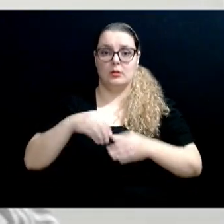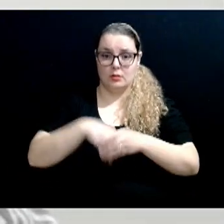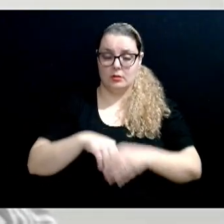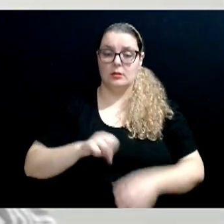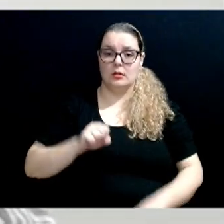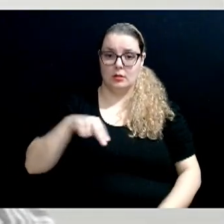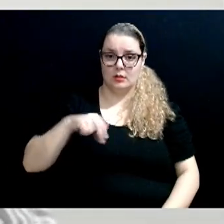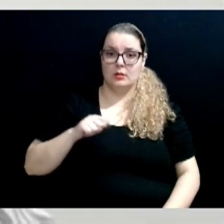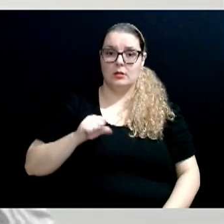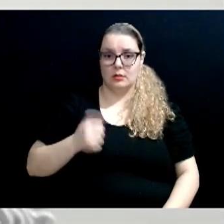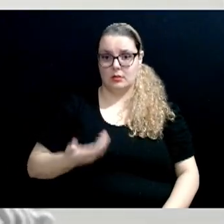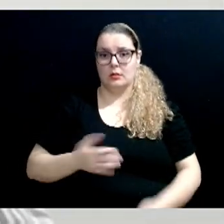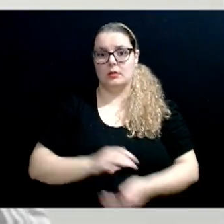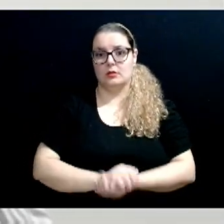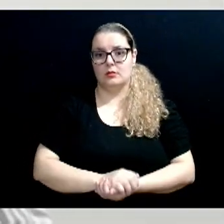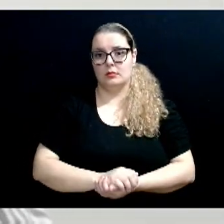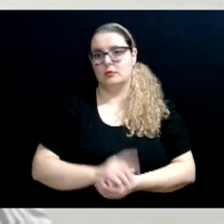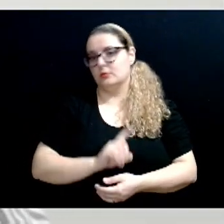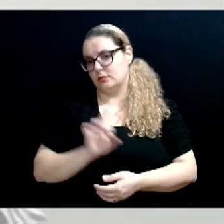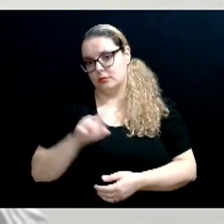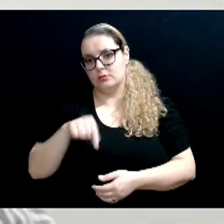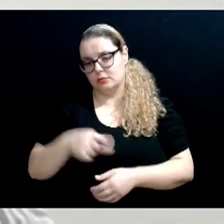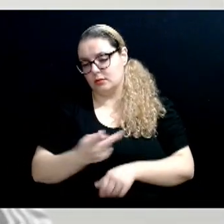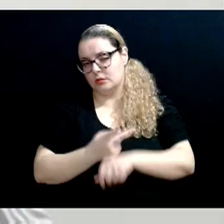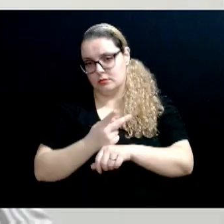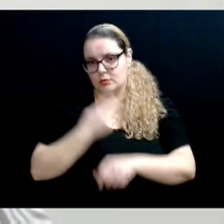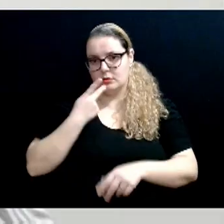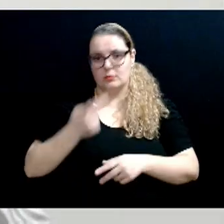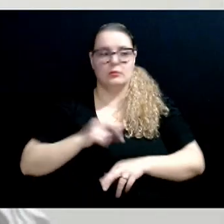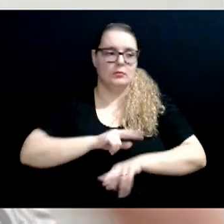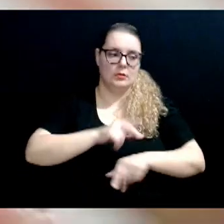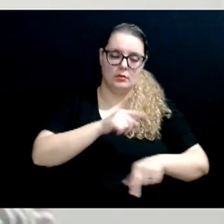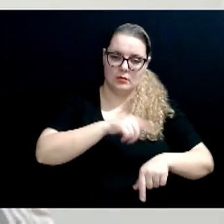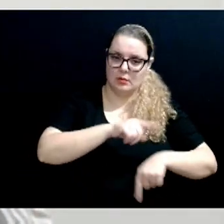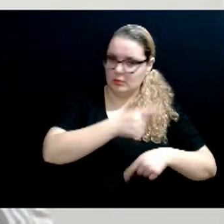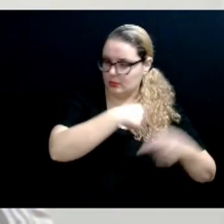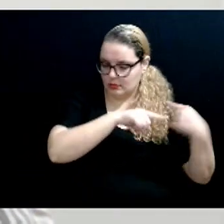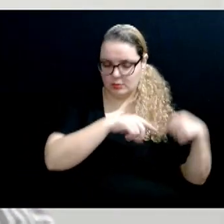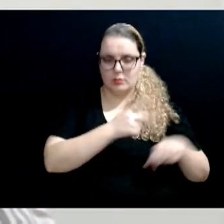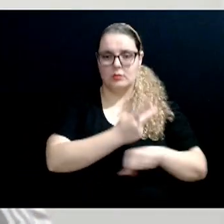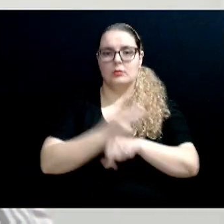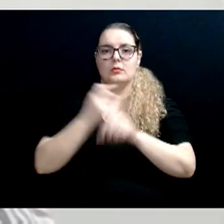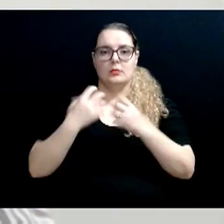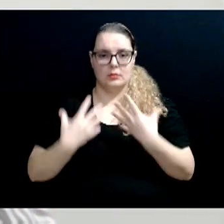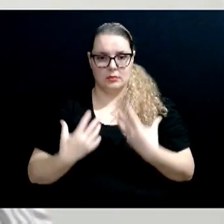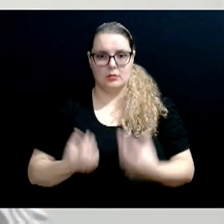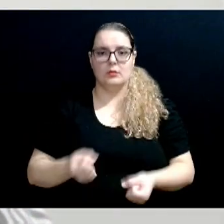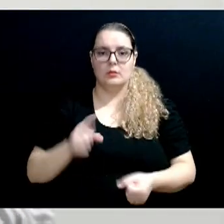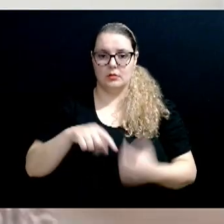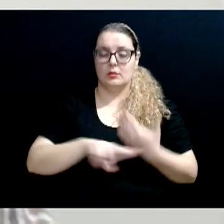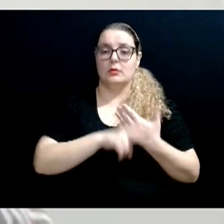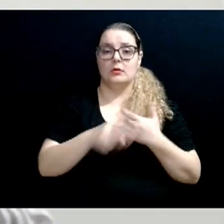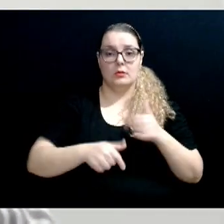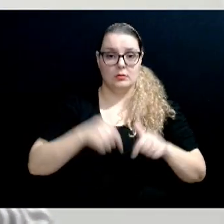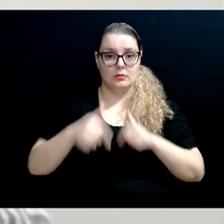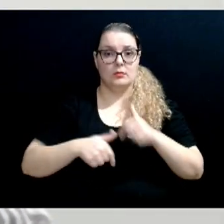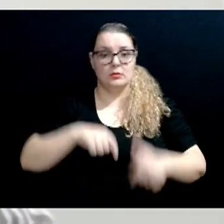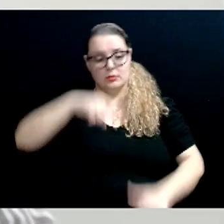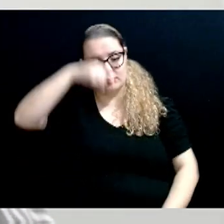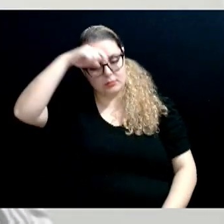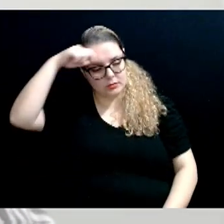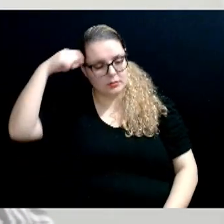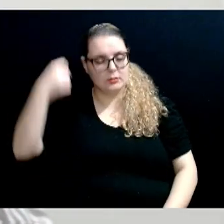não só esse que nós estamos falando agora, mas diversos outros que a Sanasa recebeu, é fruto, de fato, de um trabalho coletivo. Aí somos quase